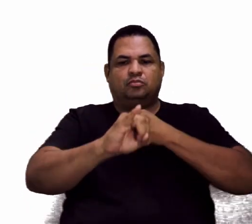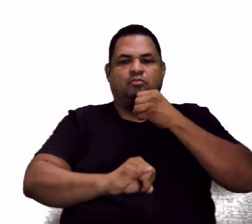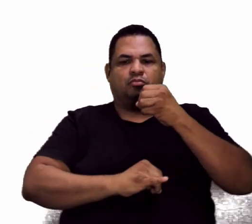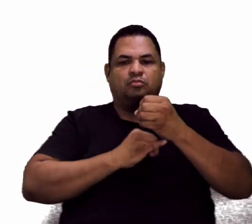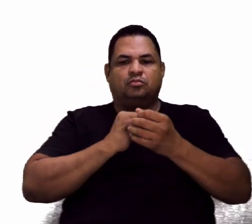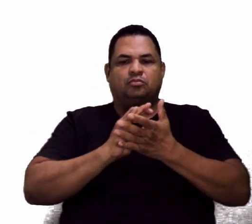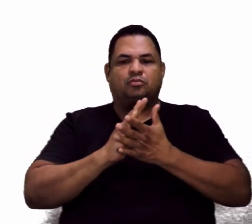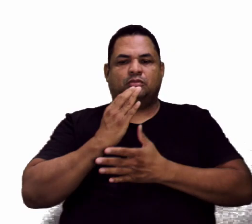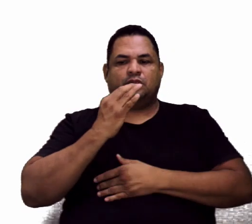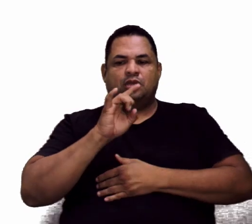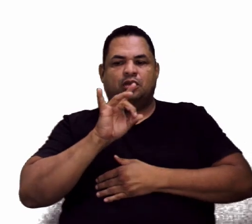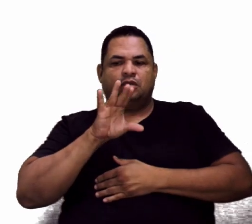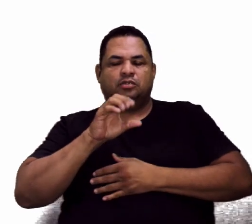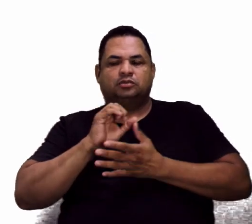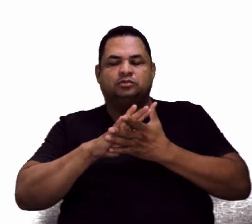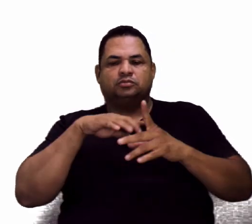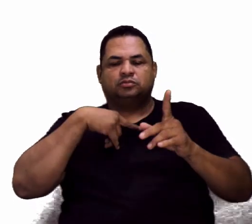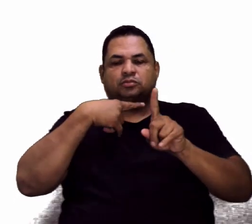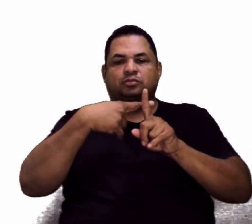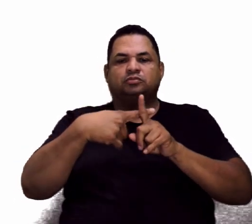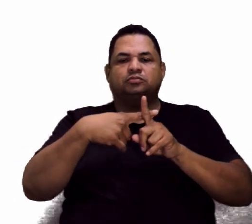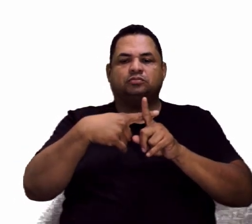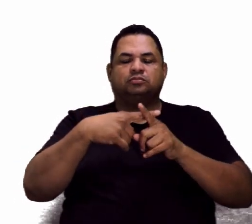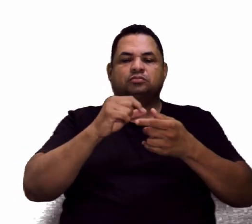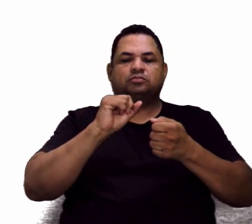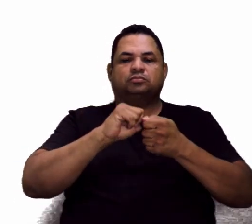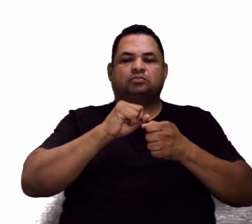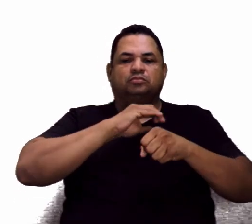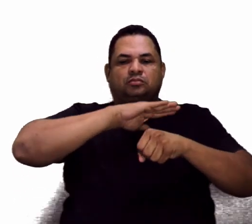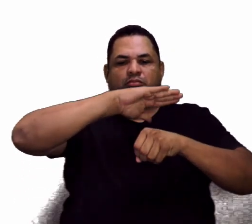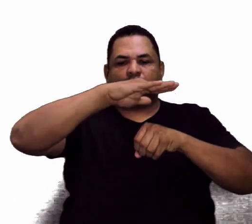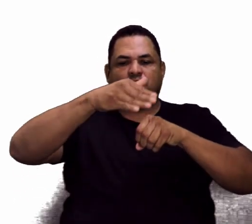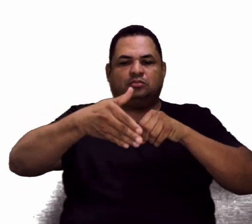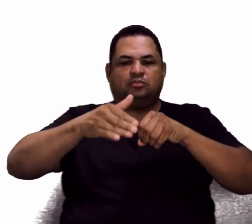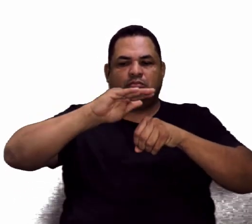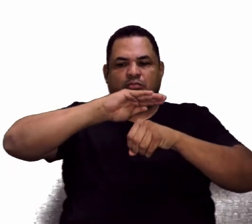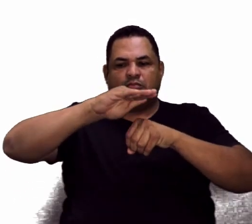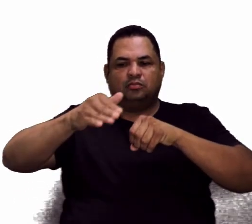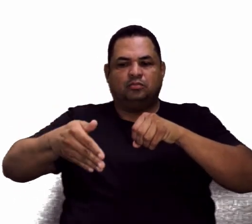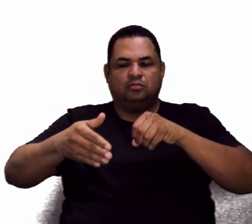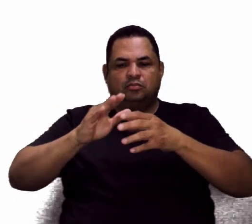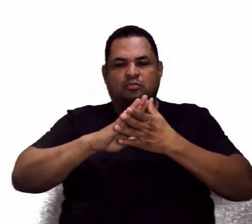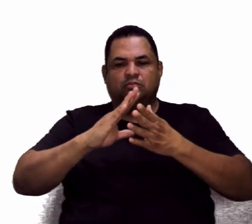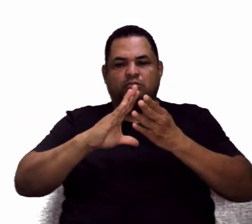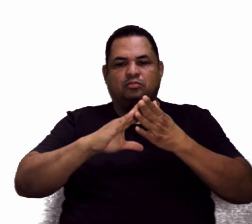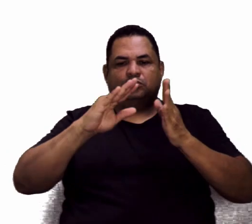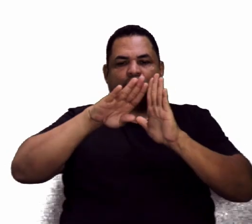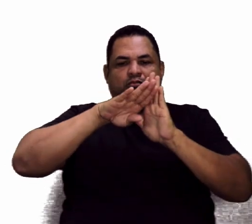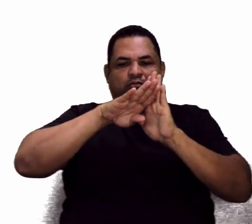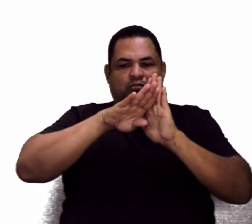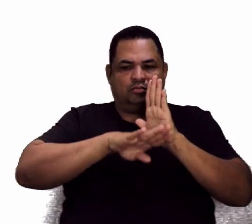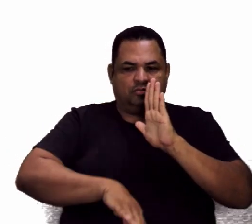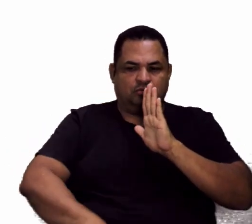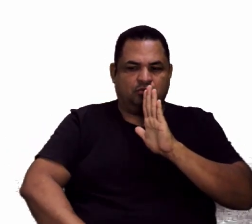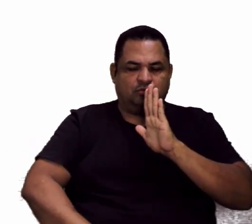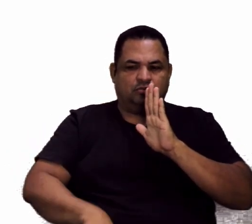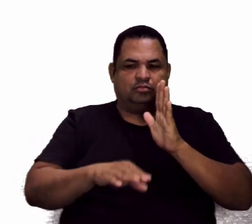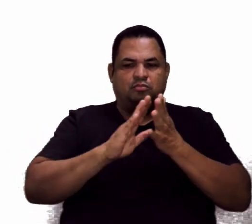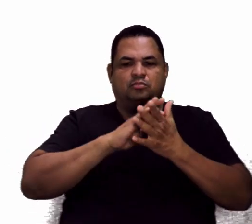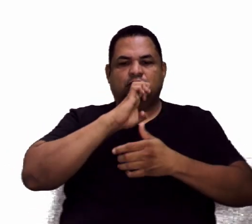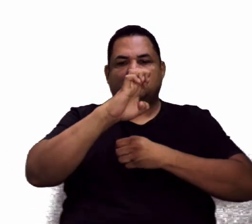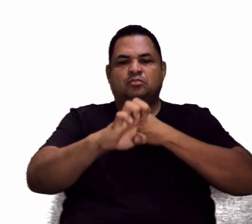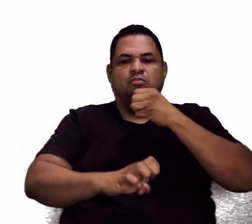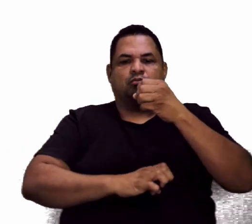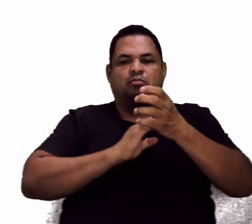cátion, cargas positivas, aí você vai fazer a distribuição subtraindo, ou seja, retirando os